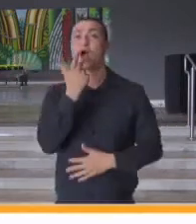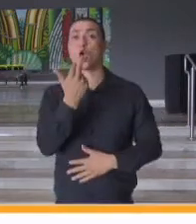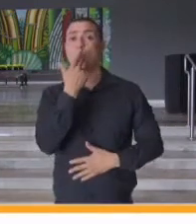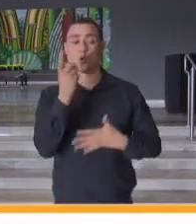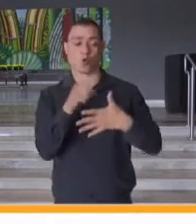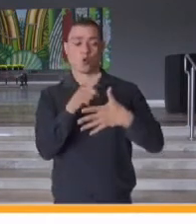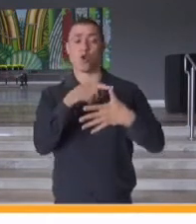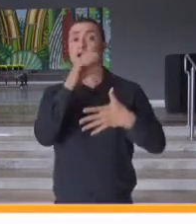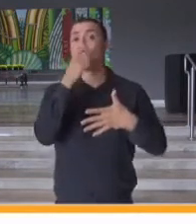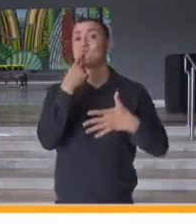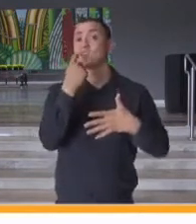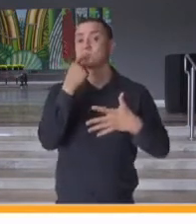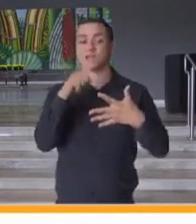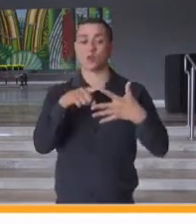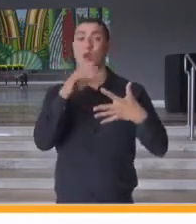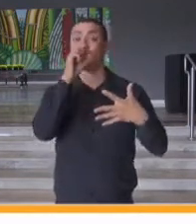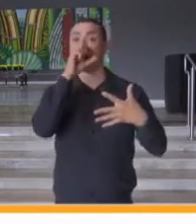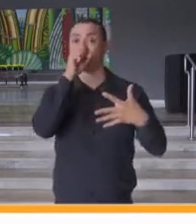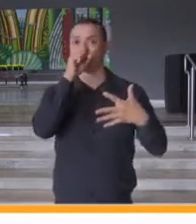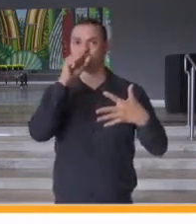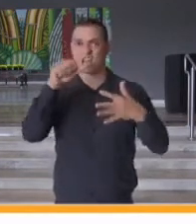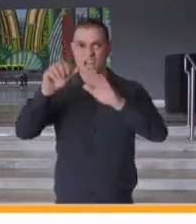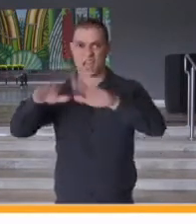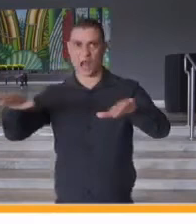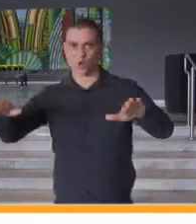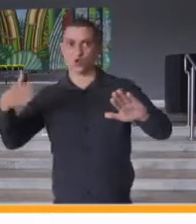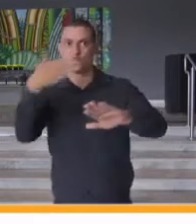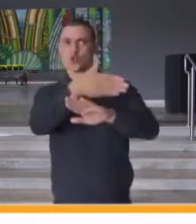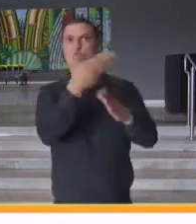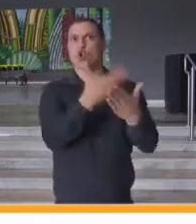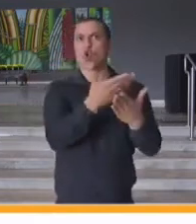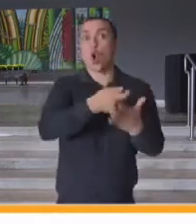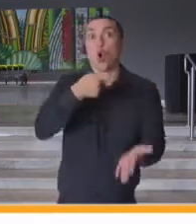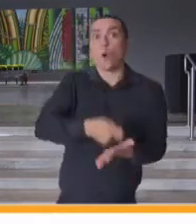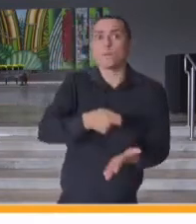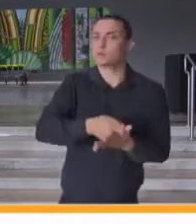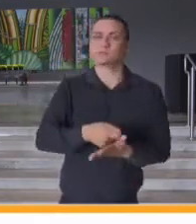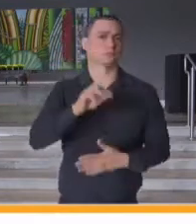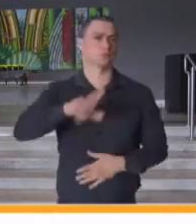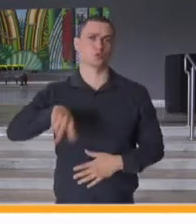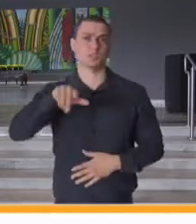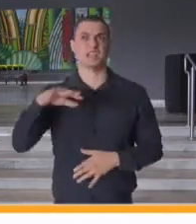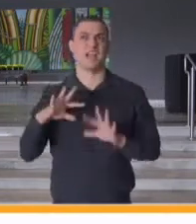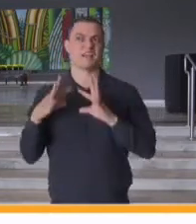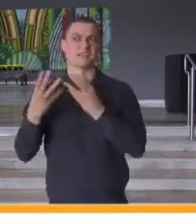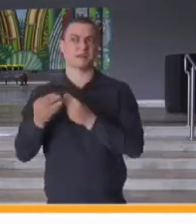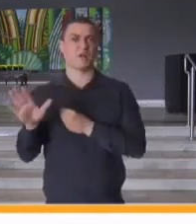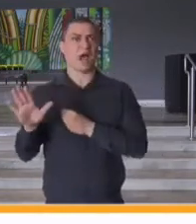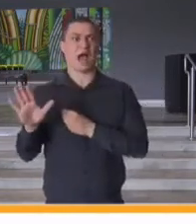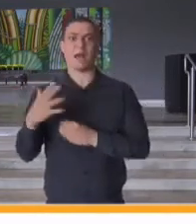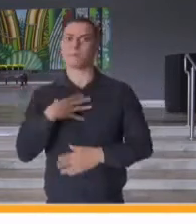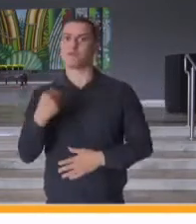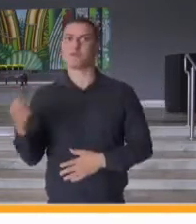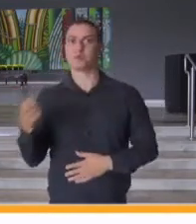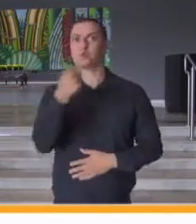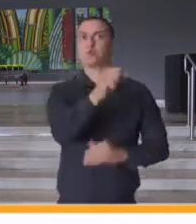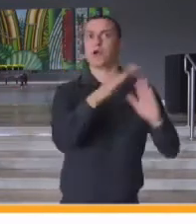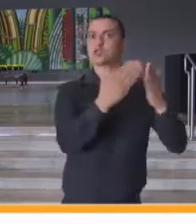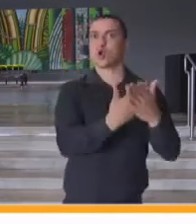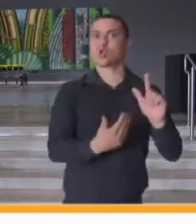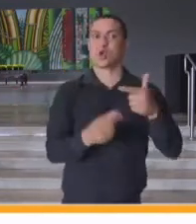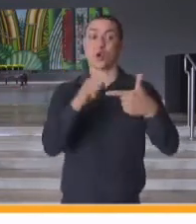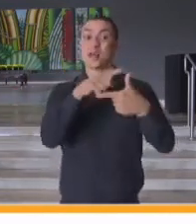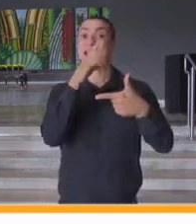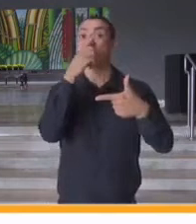e a laranja não é obrigatória mandar, então se a família não quiser mandar presencial na fase vermelha e na